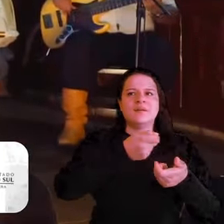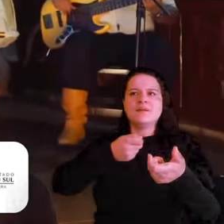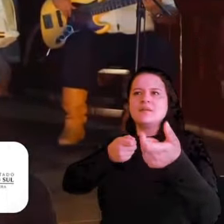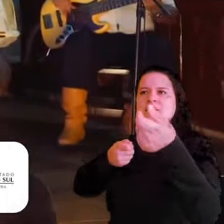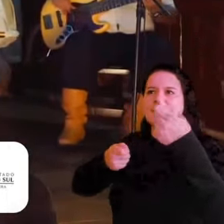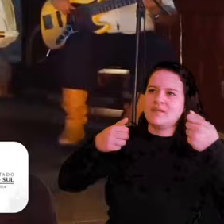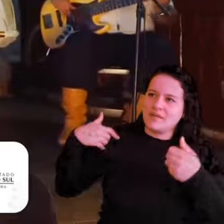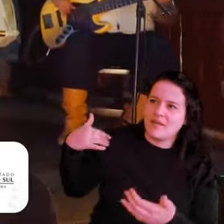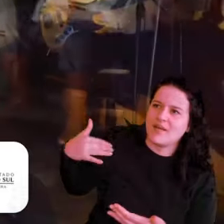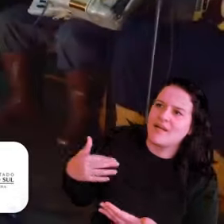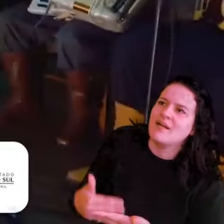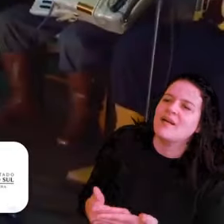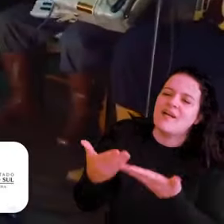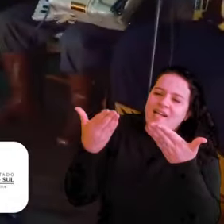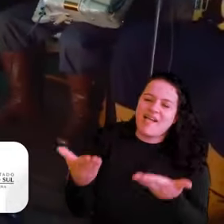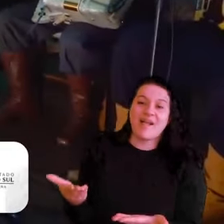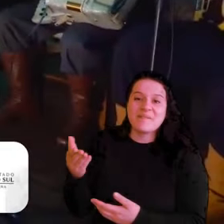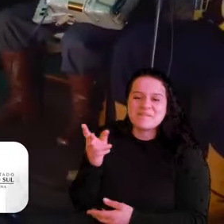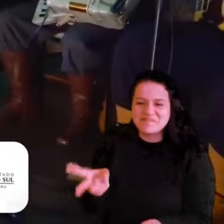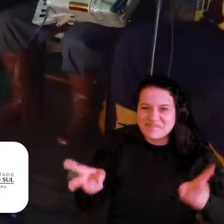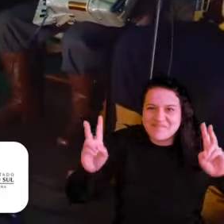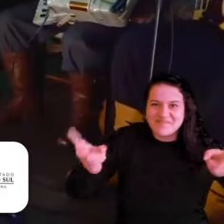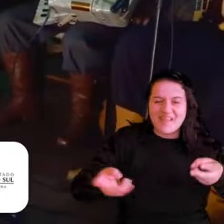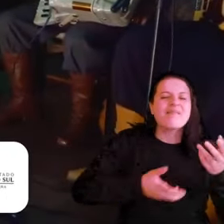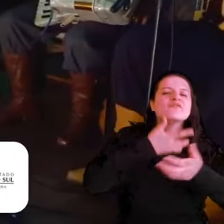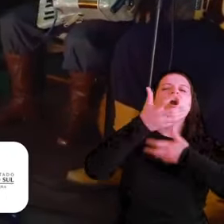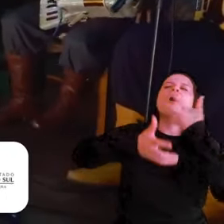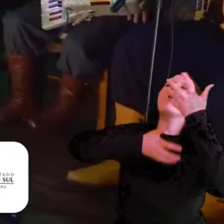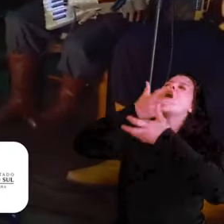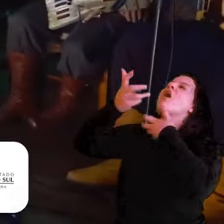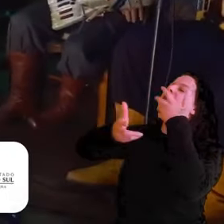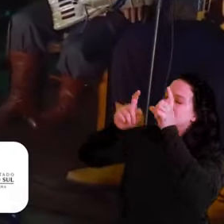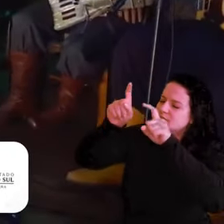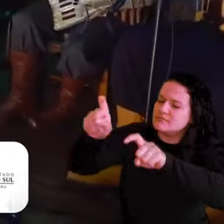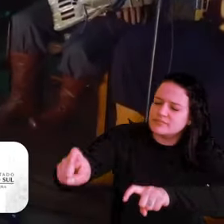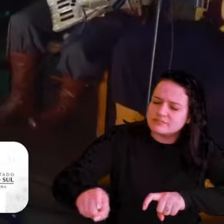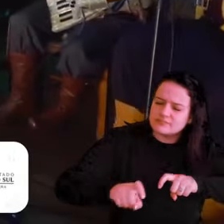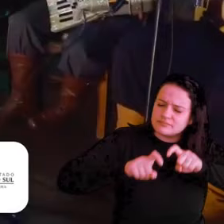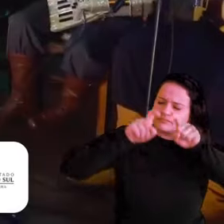fandangos apeia sobre o teclado. A mesma voz de campeiro